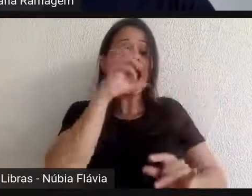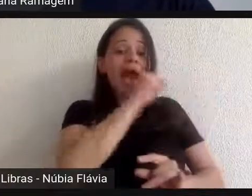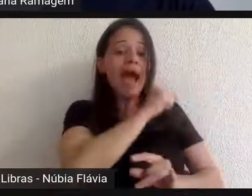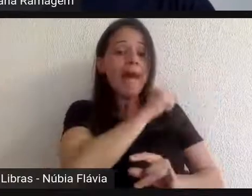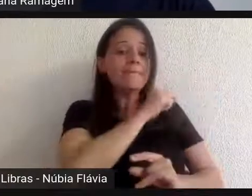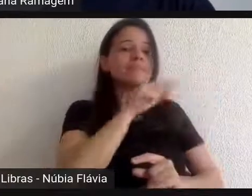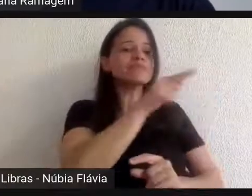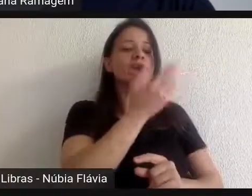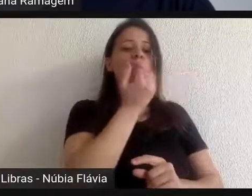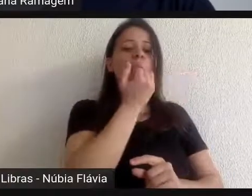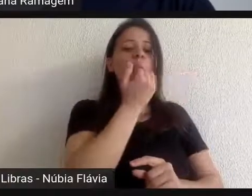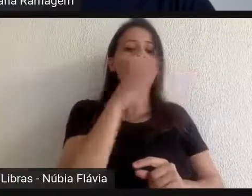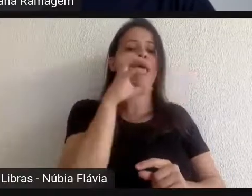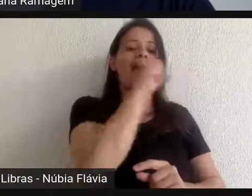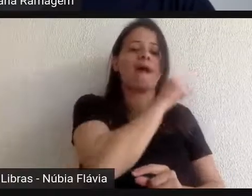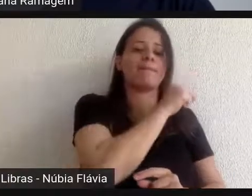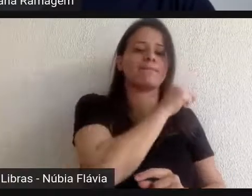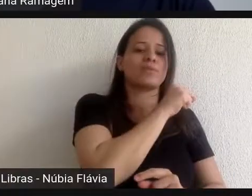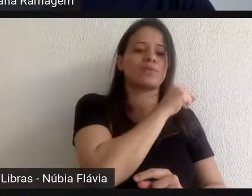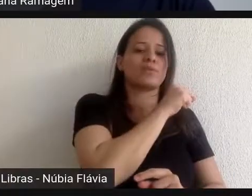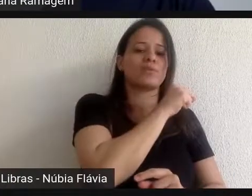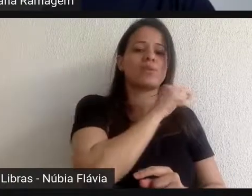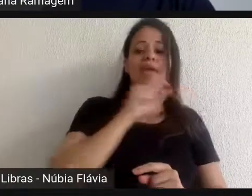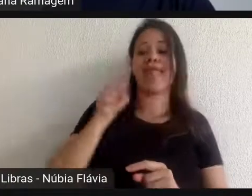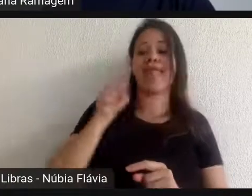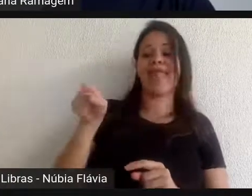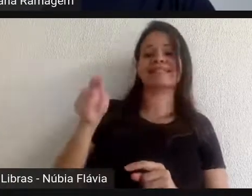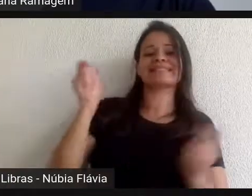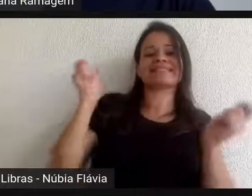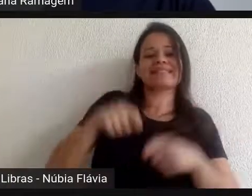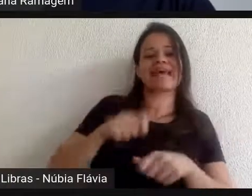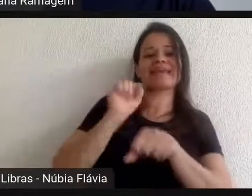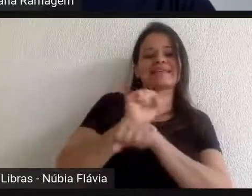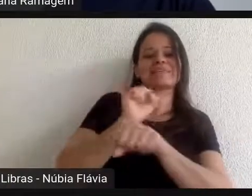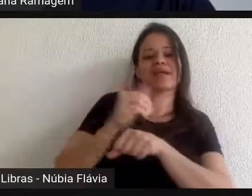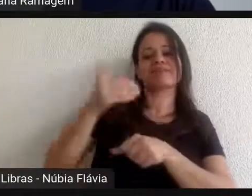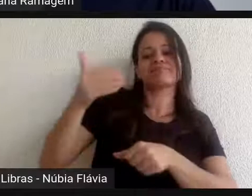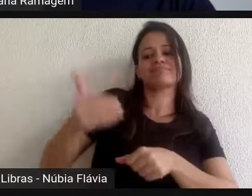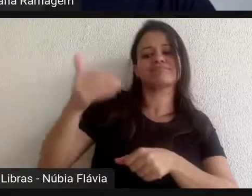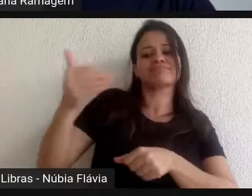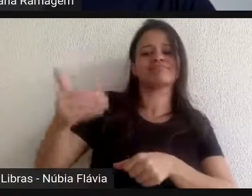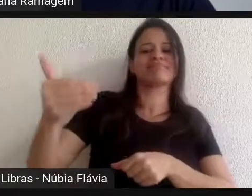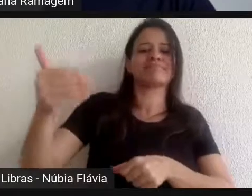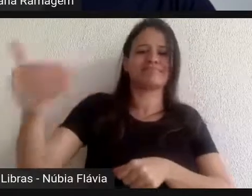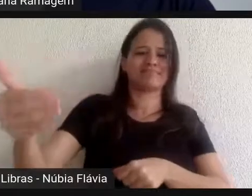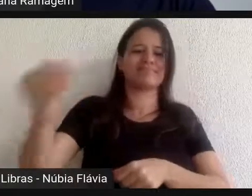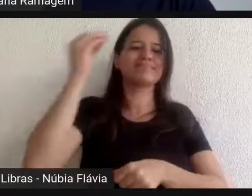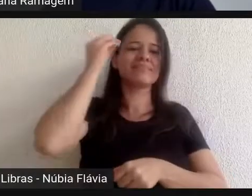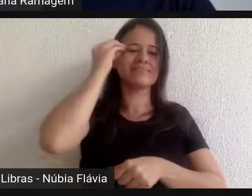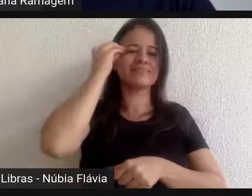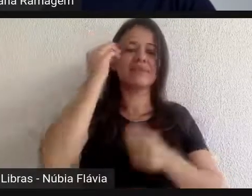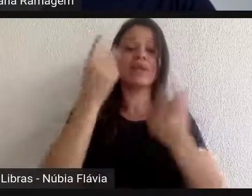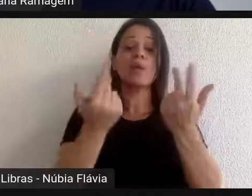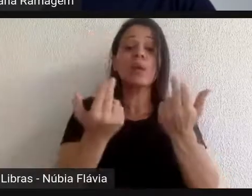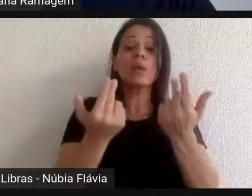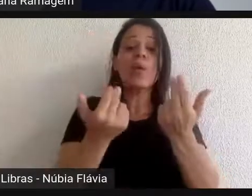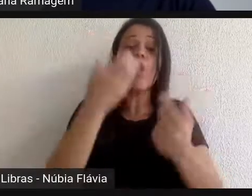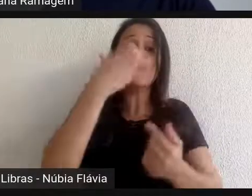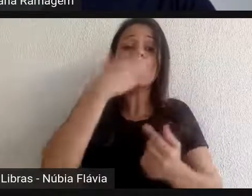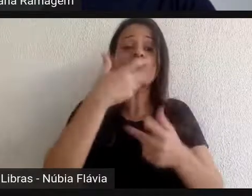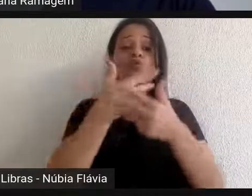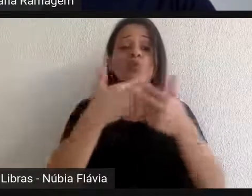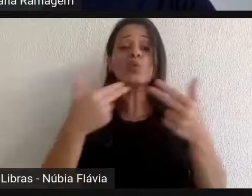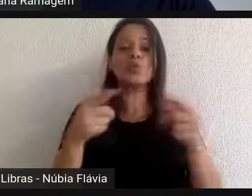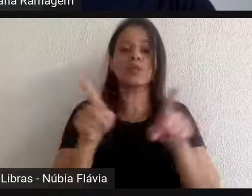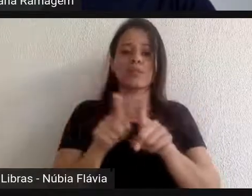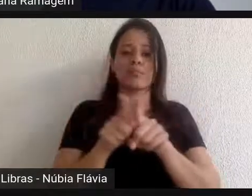consumir na sequência, né? Também pode ser feito dessa forma. E com as frutas, essa estratégia também funciona muito. Então,